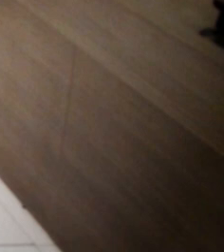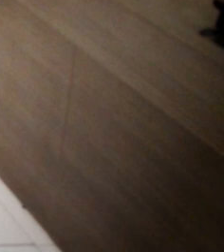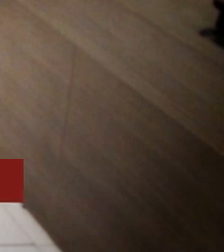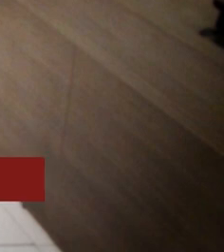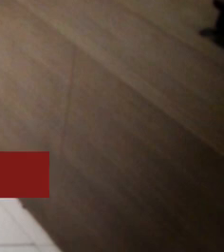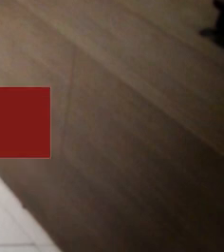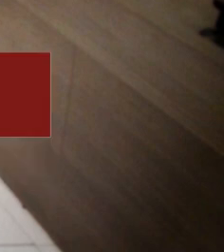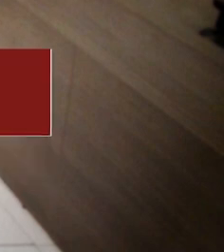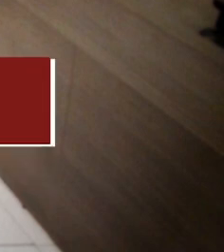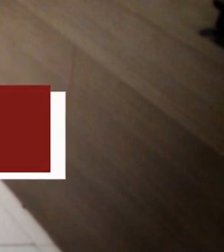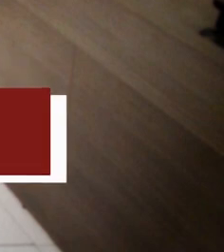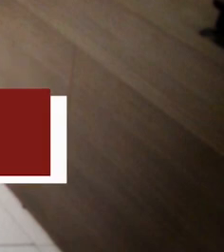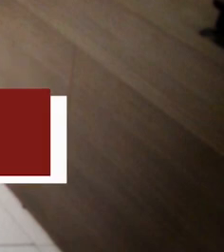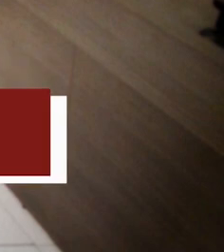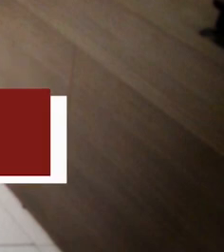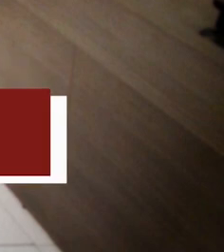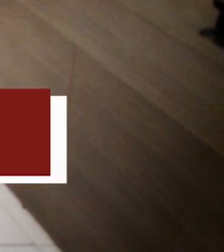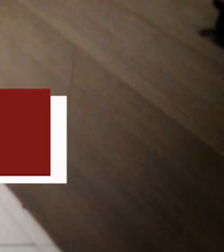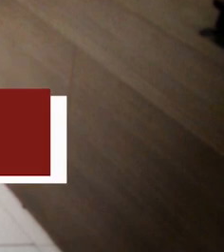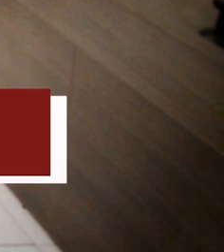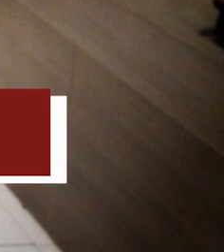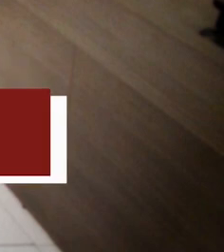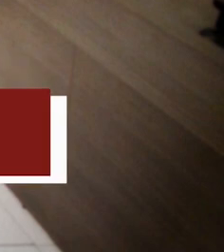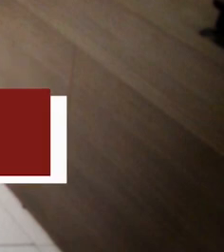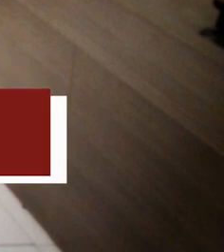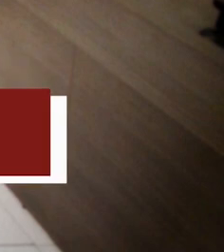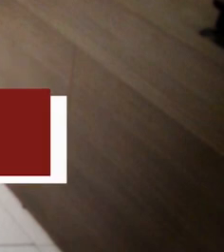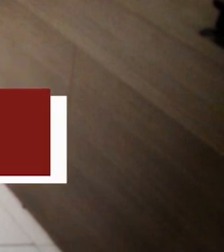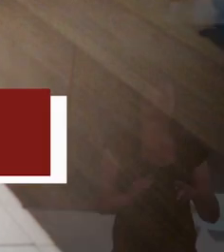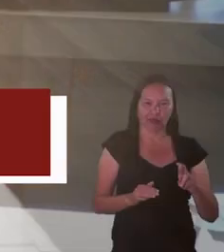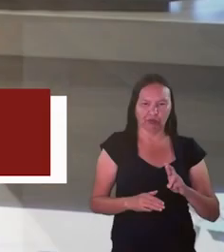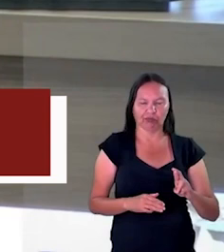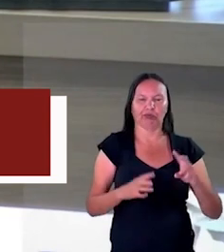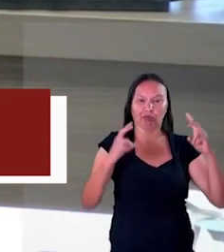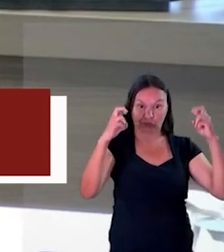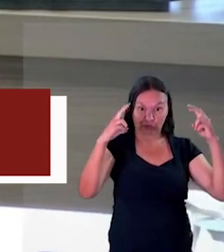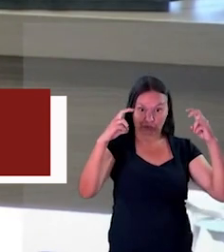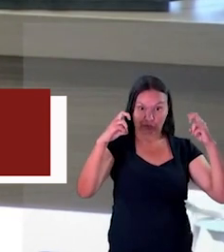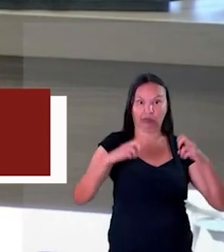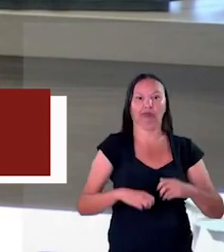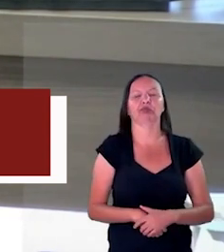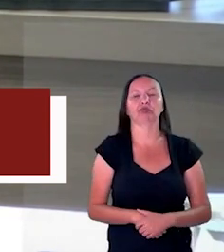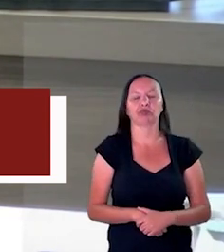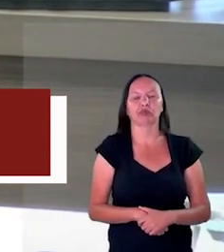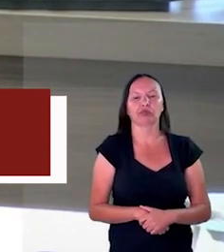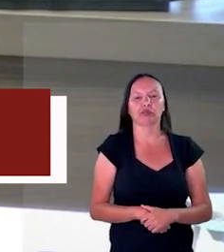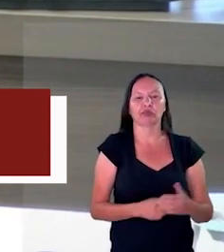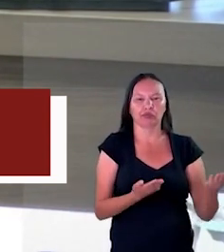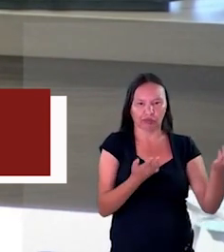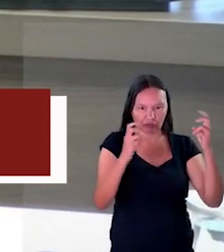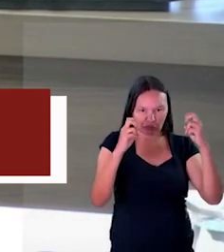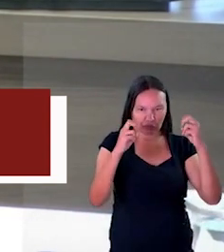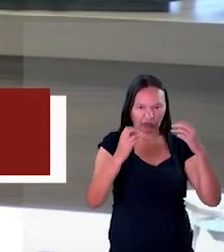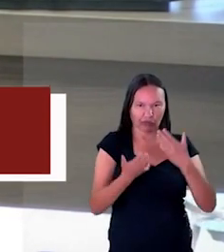plenário proibiu a prática, por membros do MP, de atividades remuneradas de coaching destinadas à assessoria individual ou coletiva